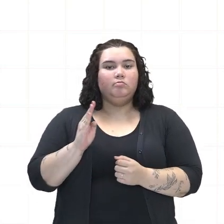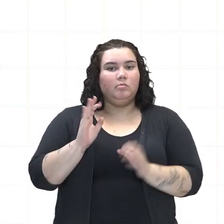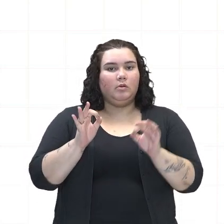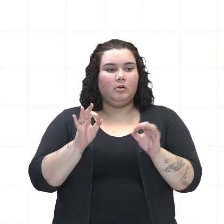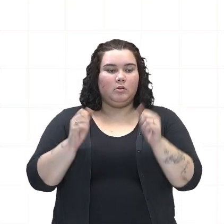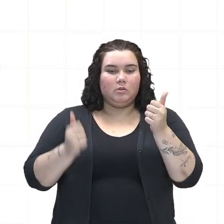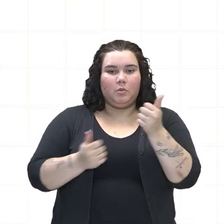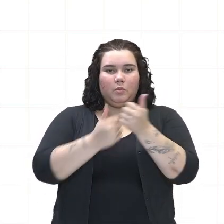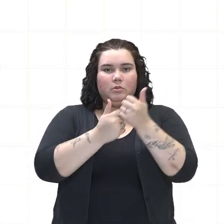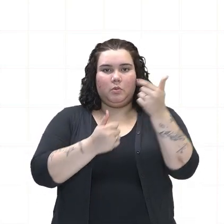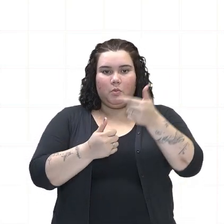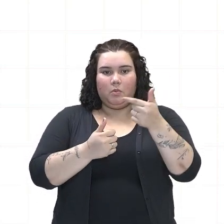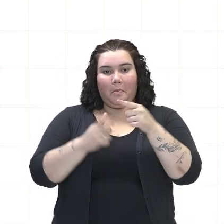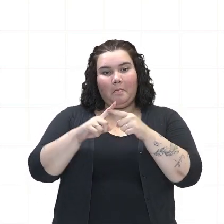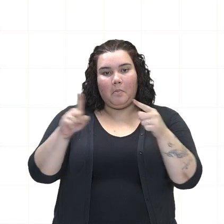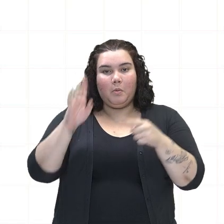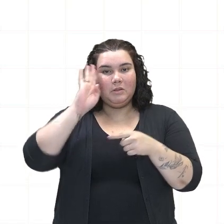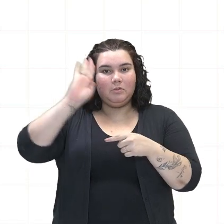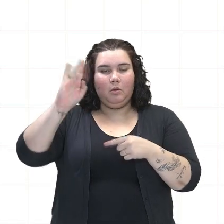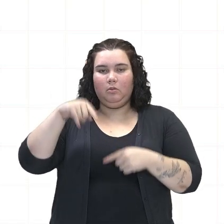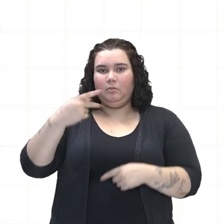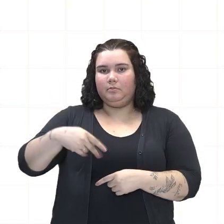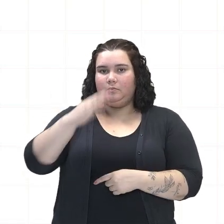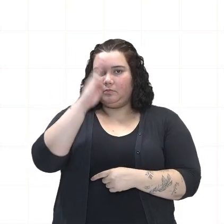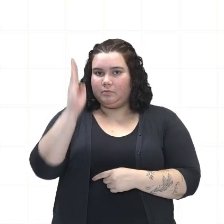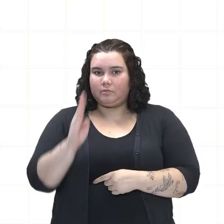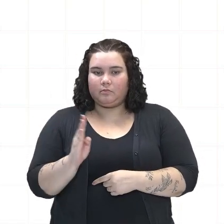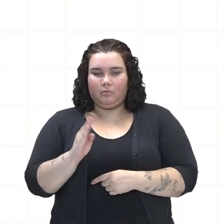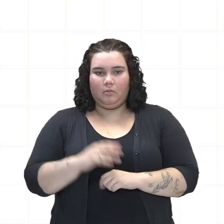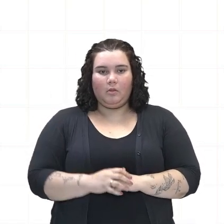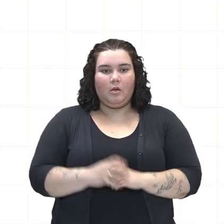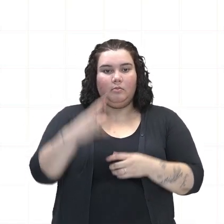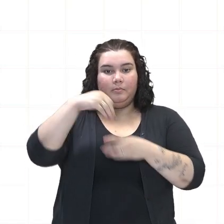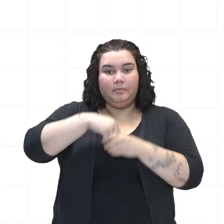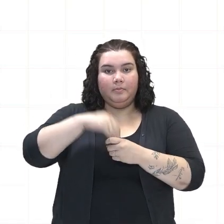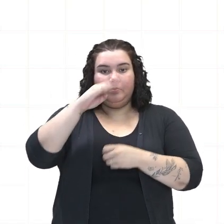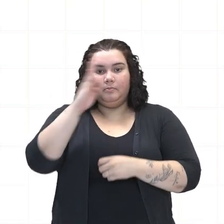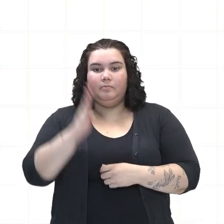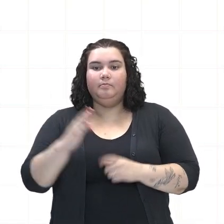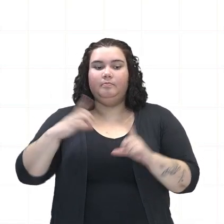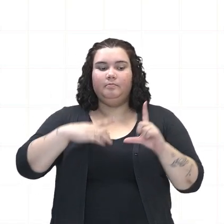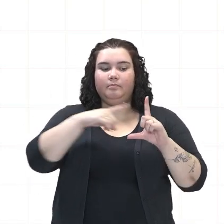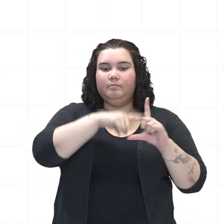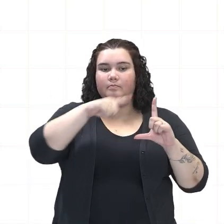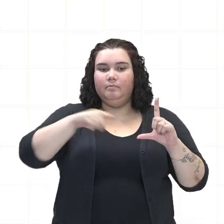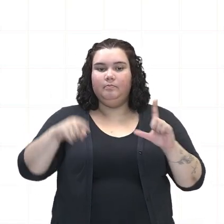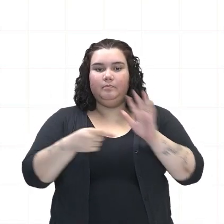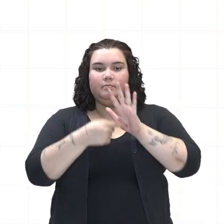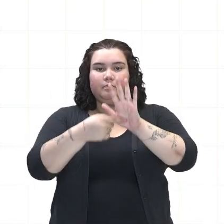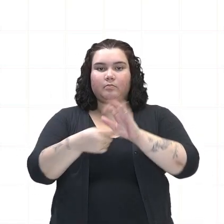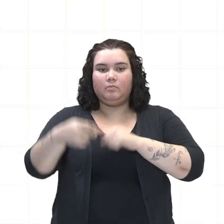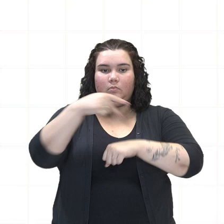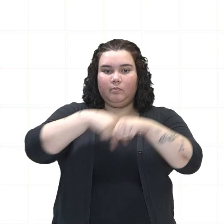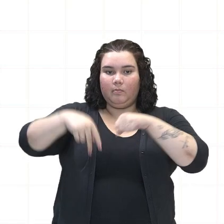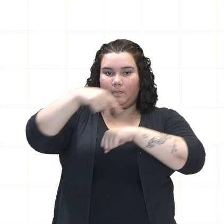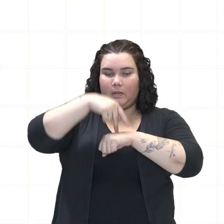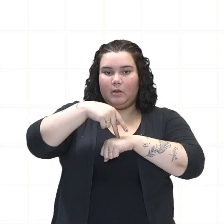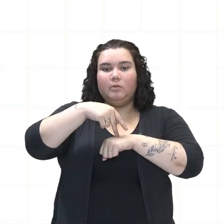produção maior é brasileira. E dentro do Brasil a gente está vendo esse gráfico aí que mostra os países mais